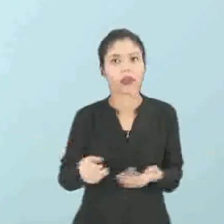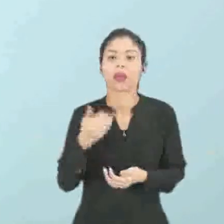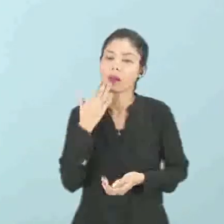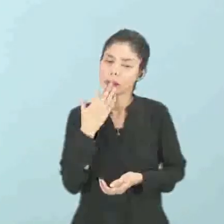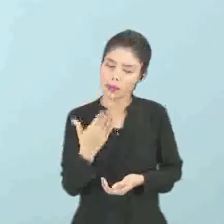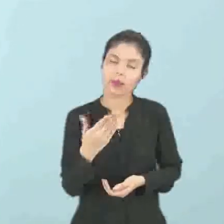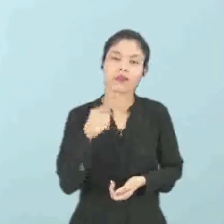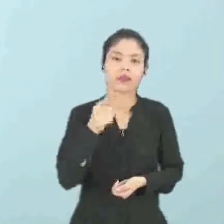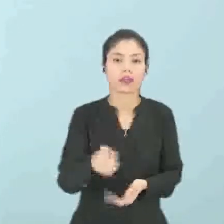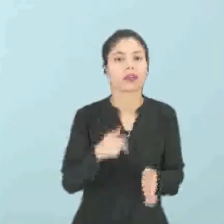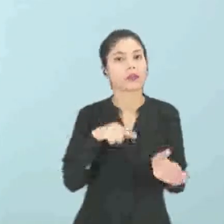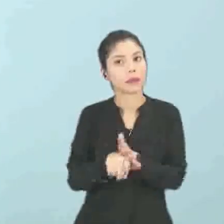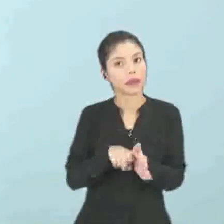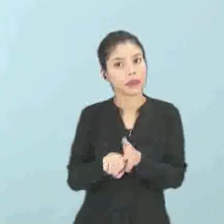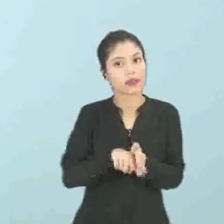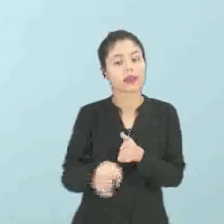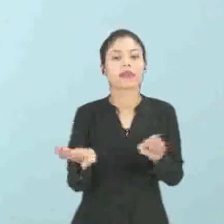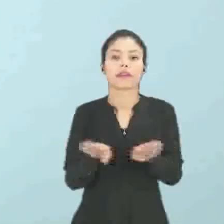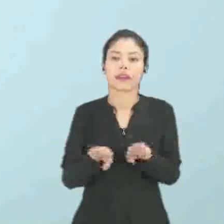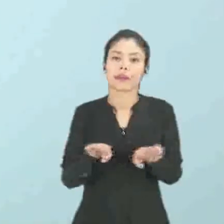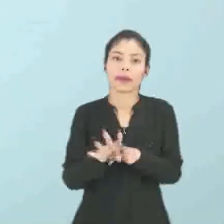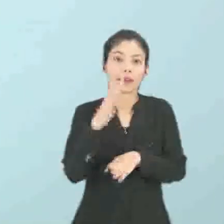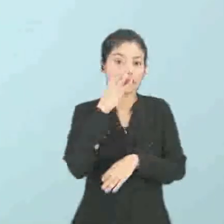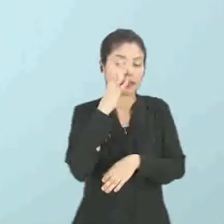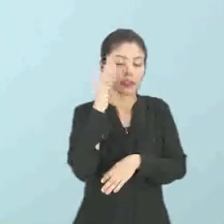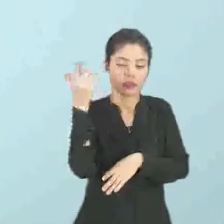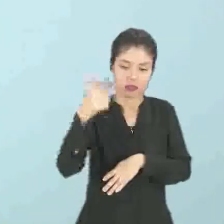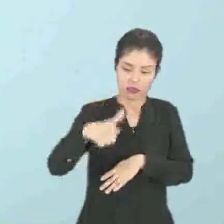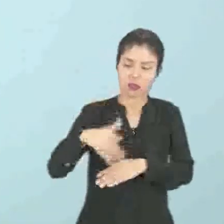vocês pesquisem, peço que vocês assistam a nossa